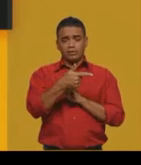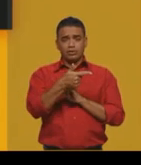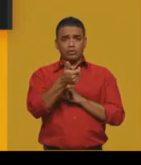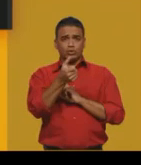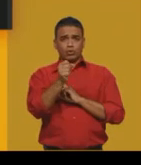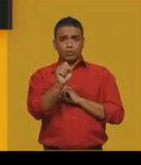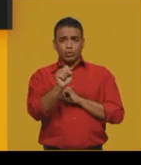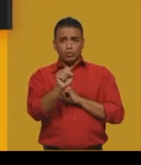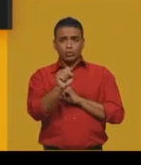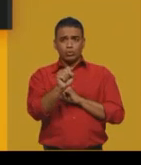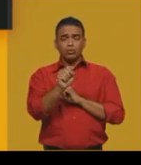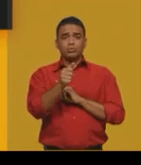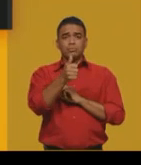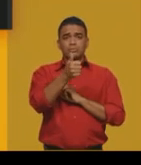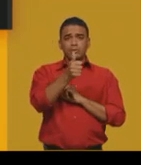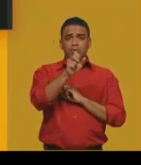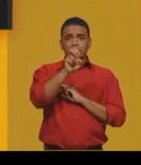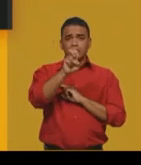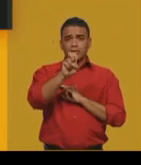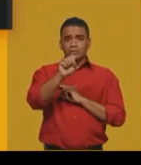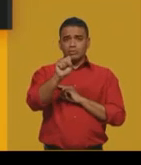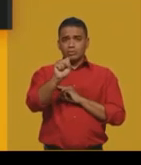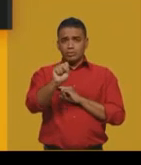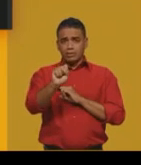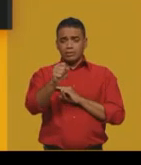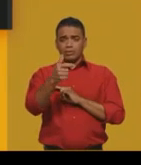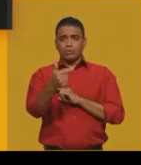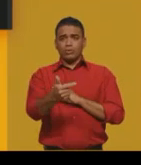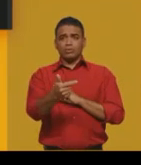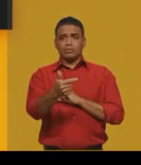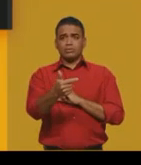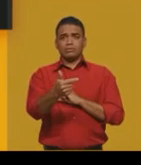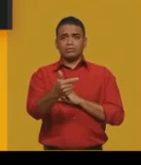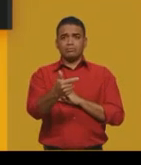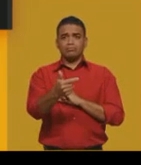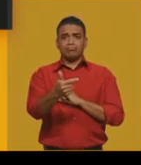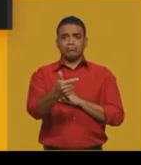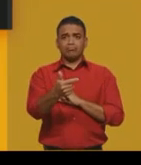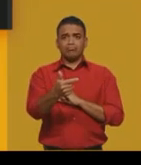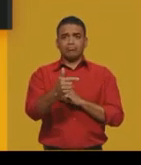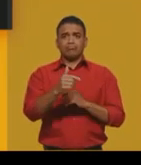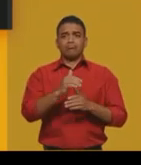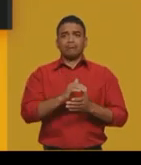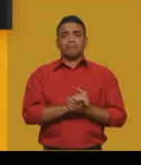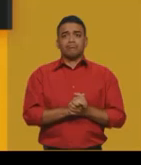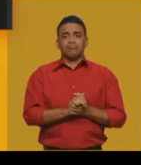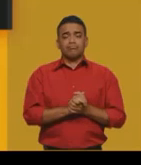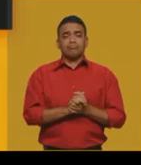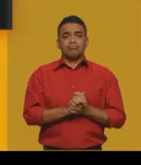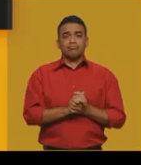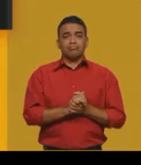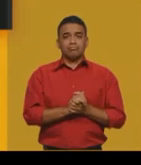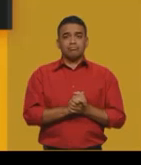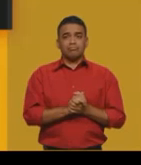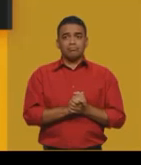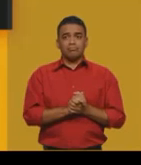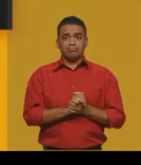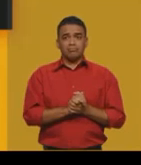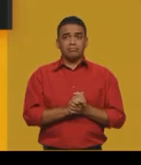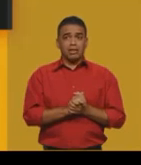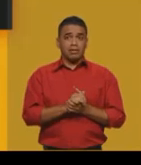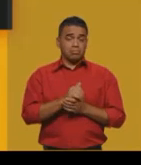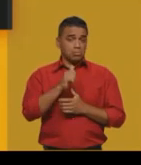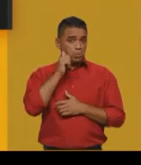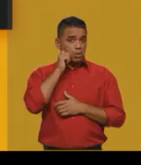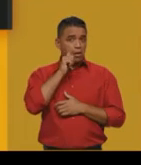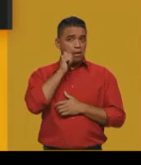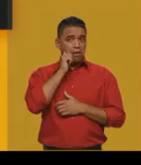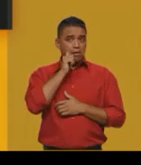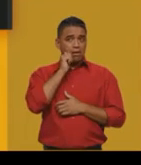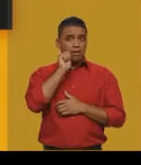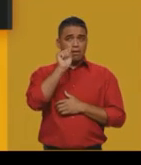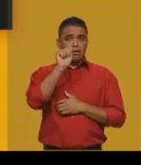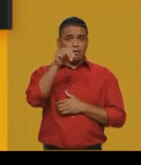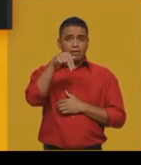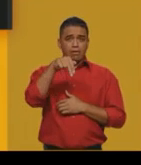1582, in Worcester, in Canterbury Province. Então, casou com Anne Hathaway em